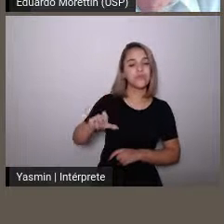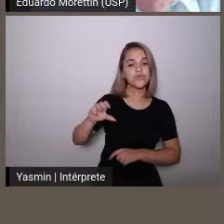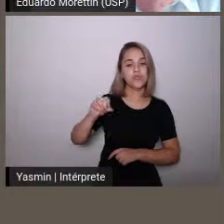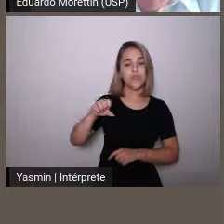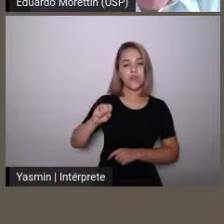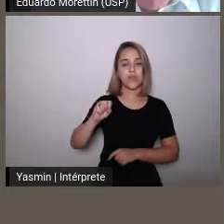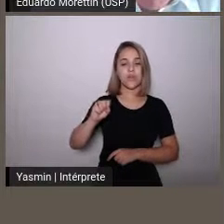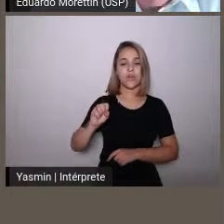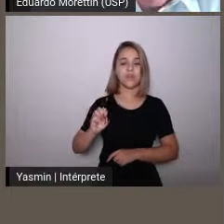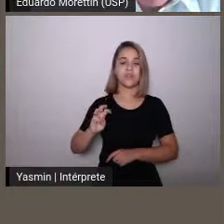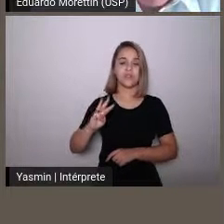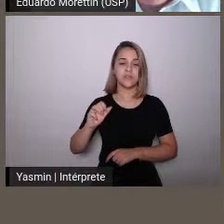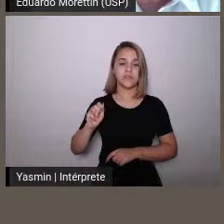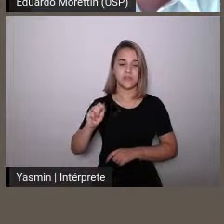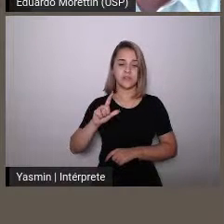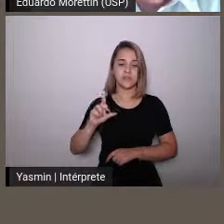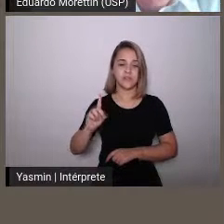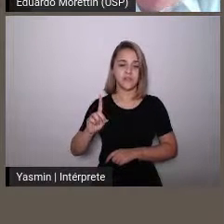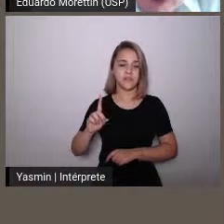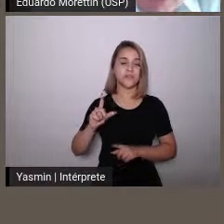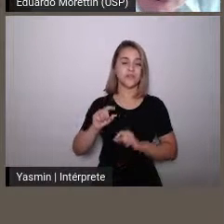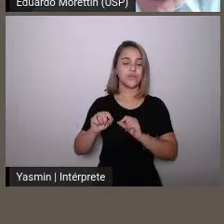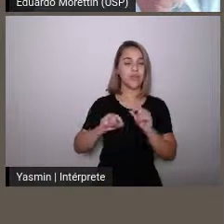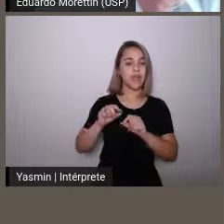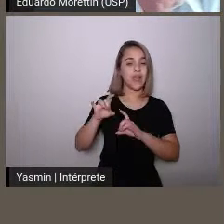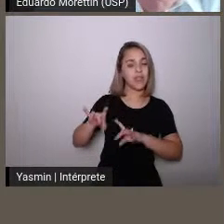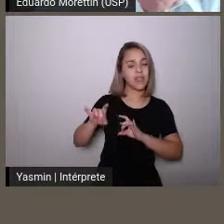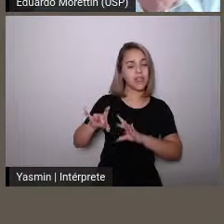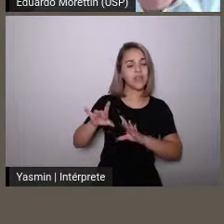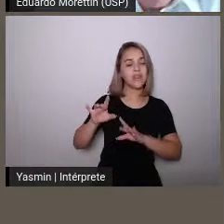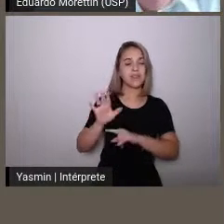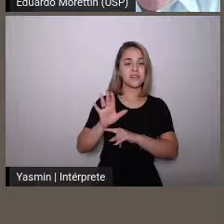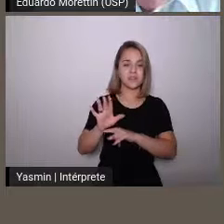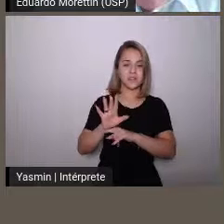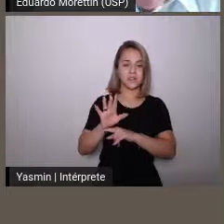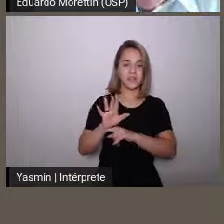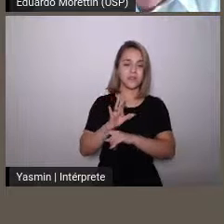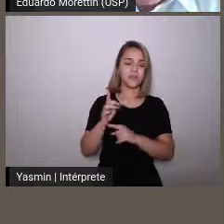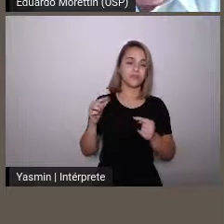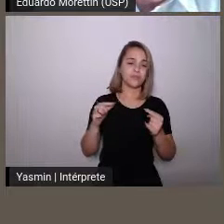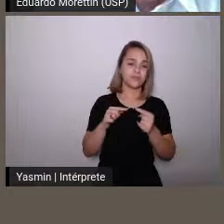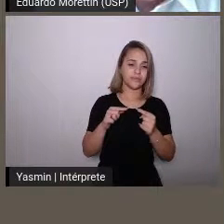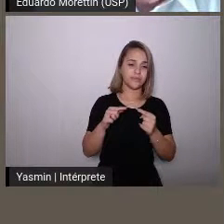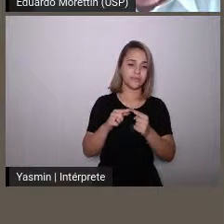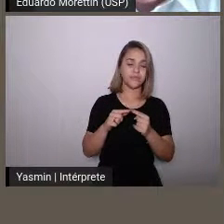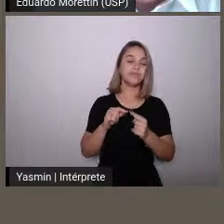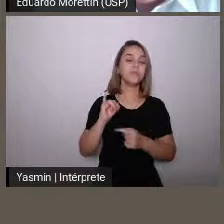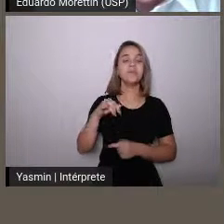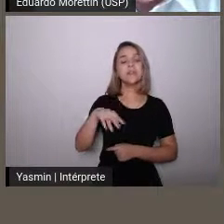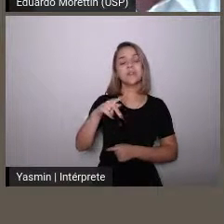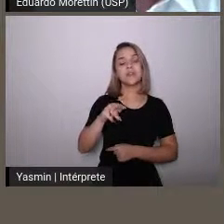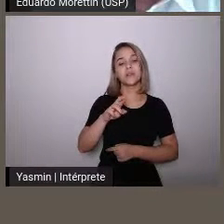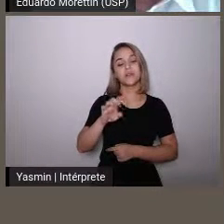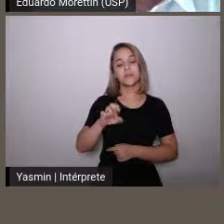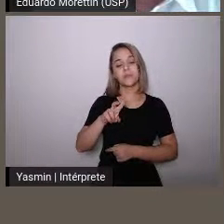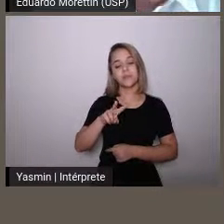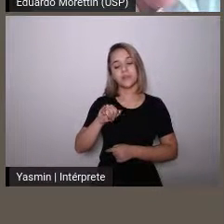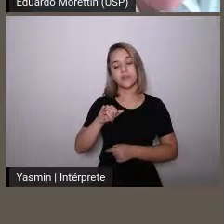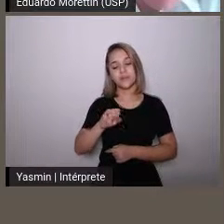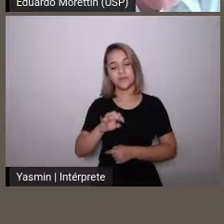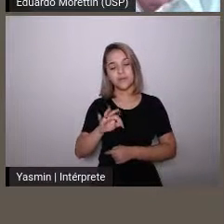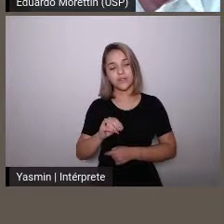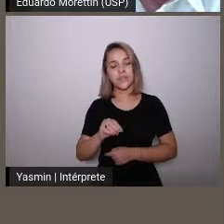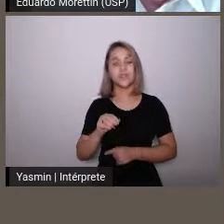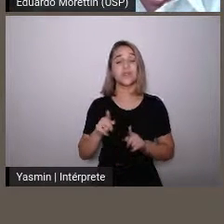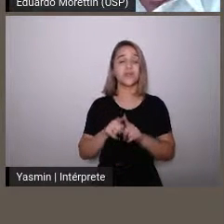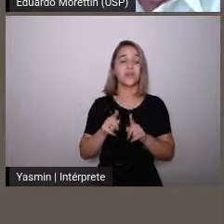técnica cinematográfica é associada ao novo, estou citando Ismael, ao imprevisto e à aproximação ao cinema, à